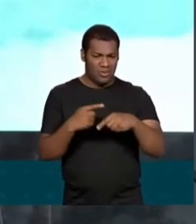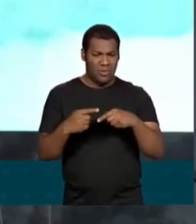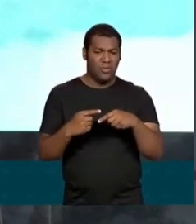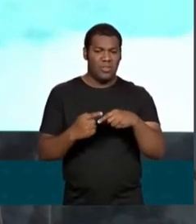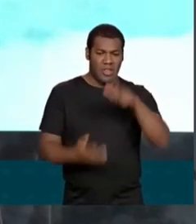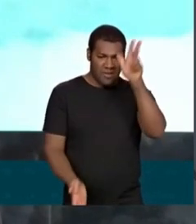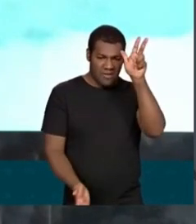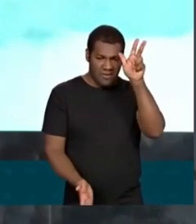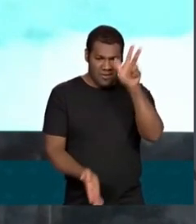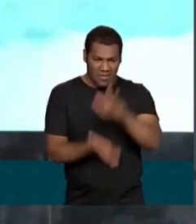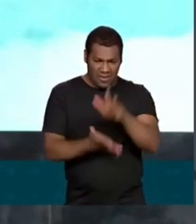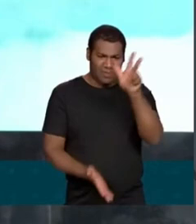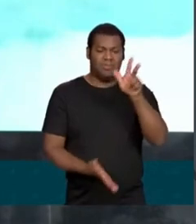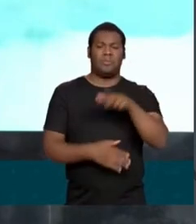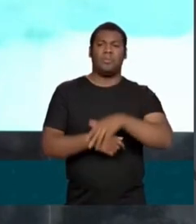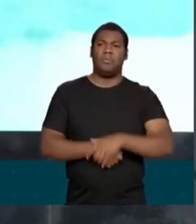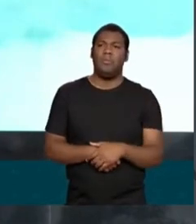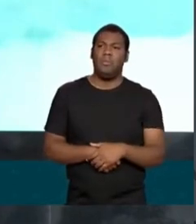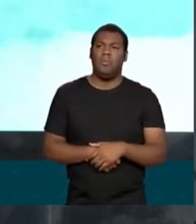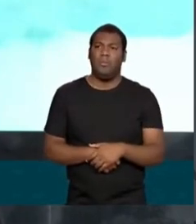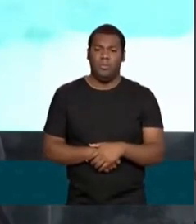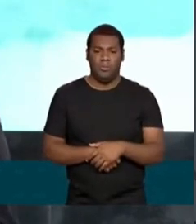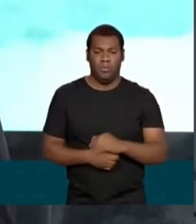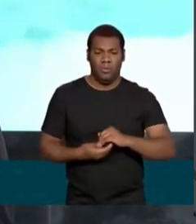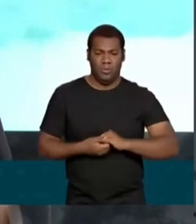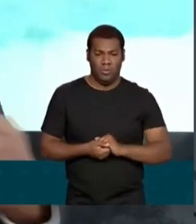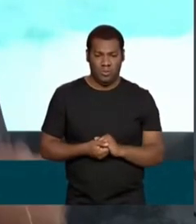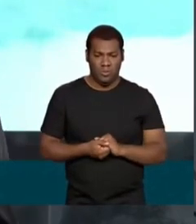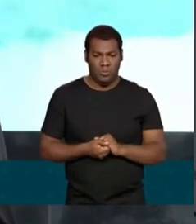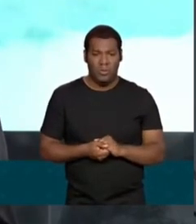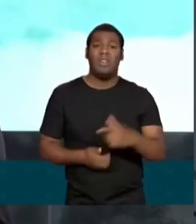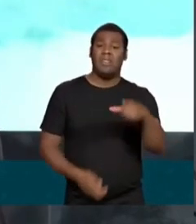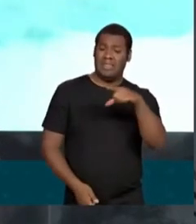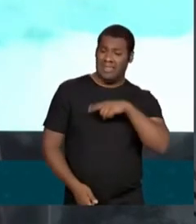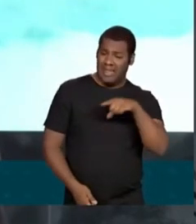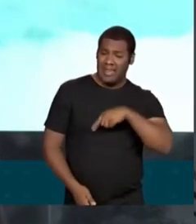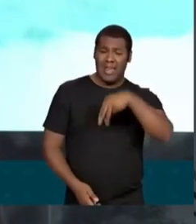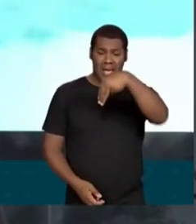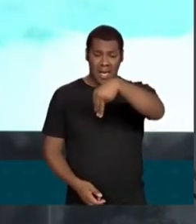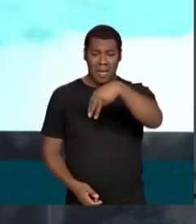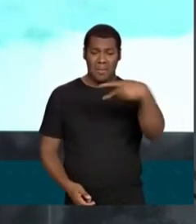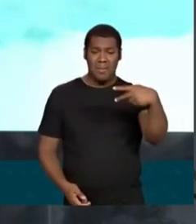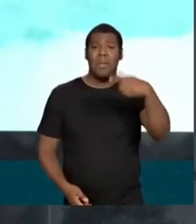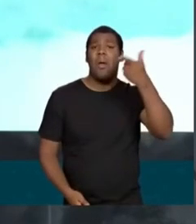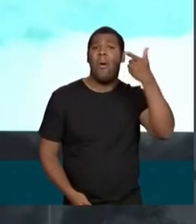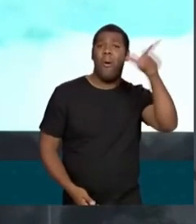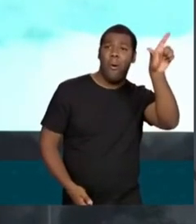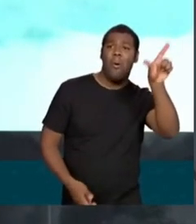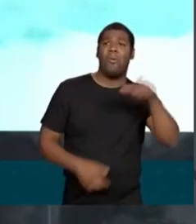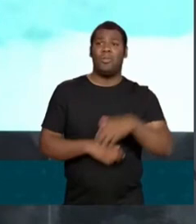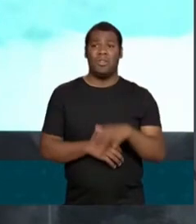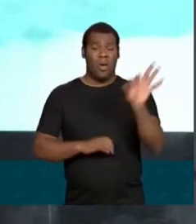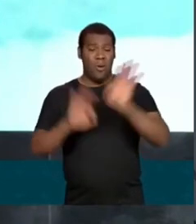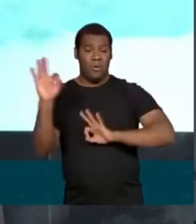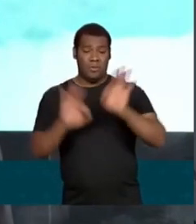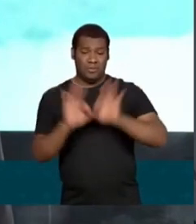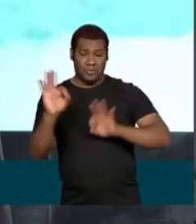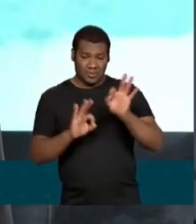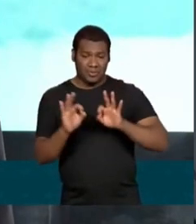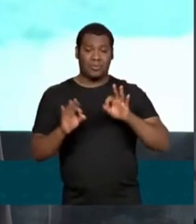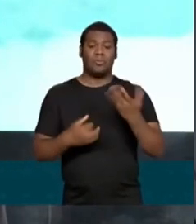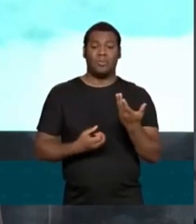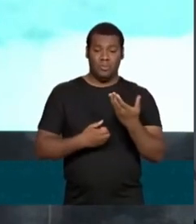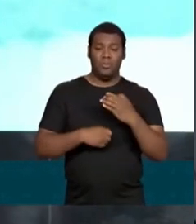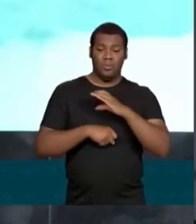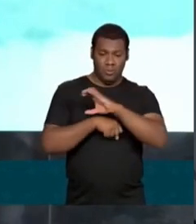aqui não imagina o tanto é que tem outras MP é um instrumento constitucional o